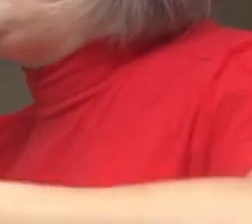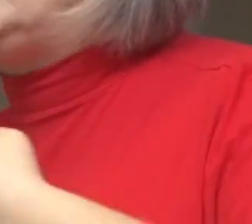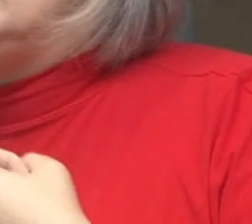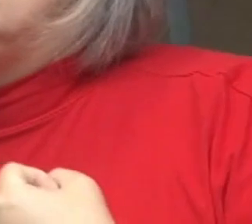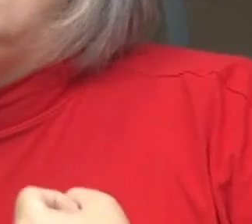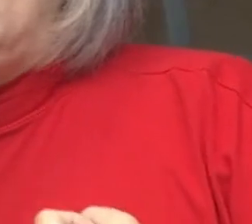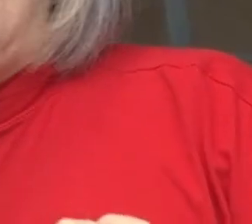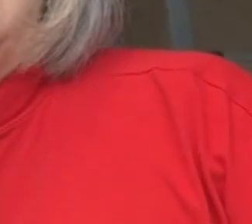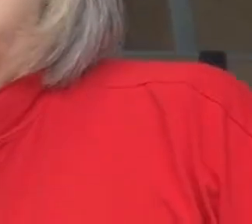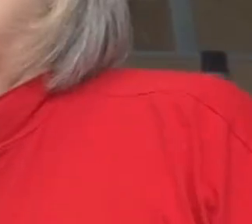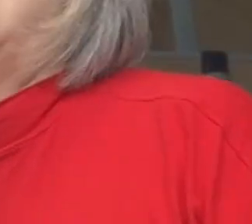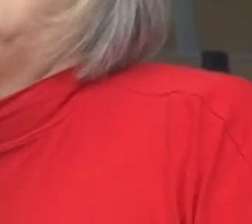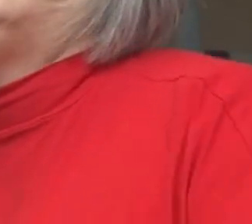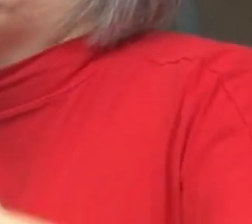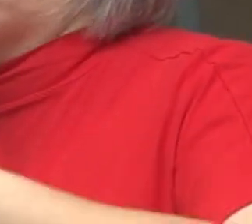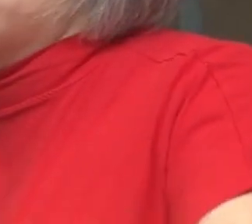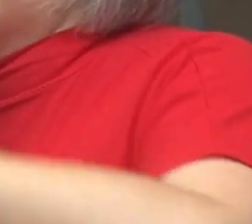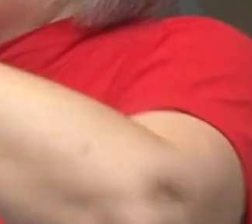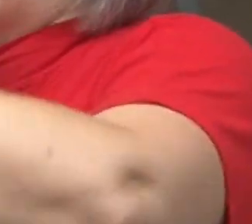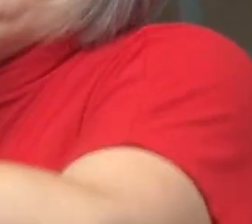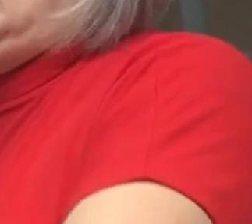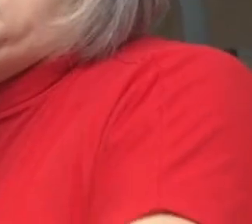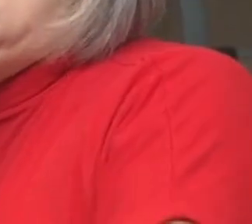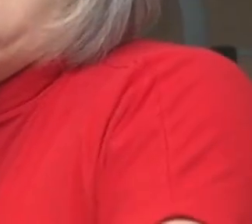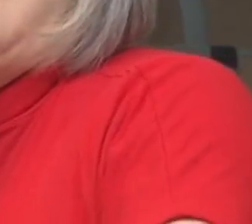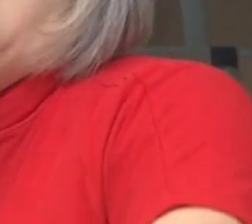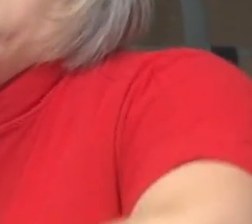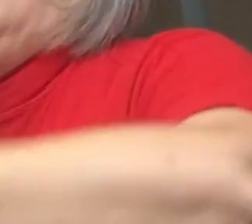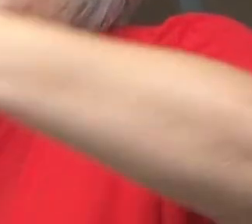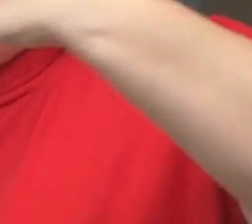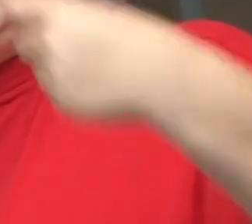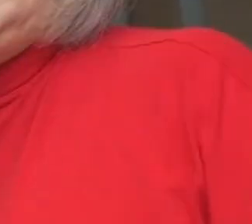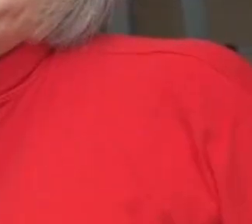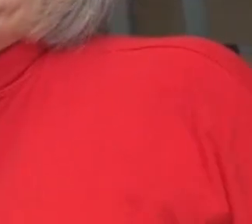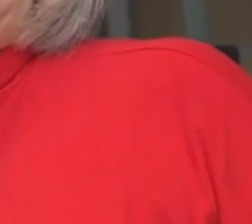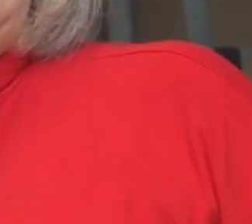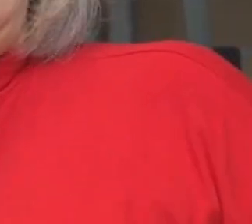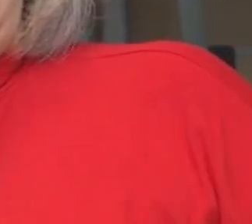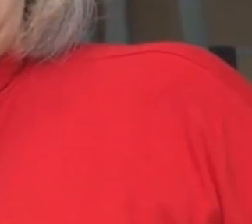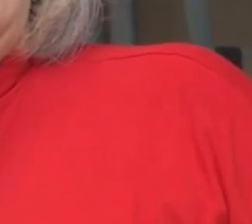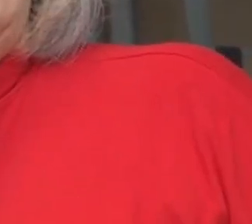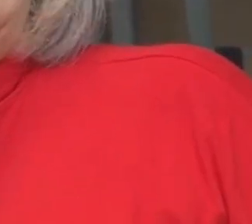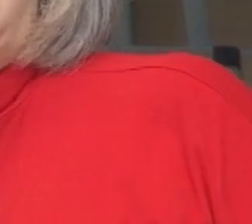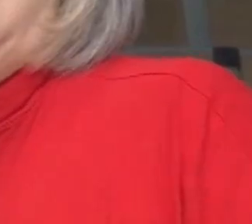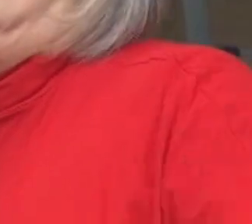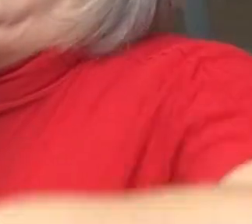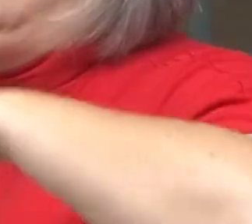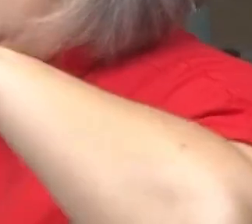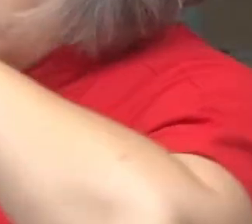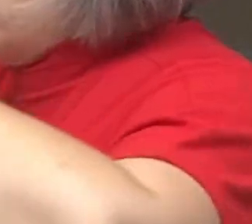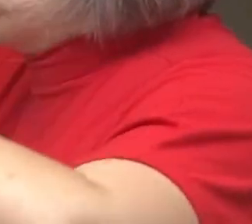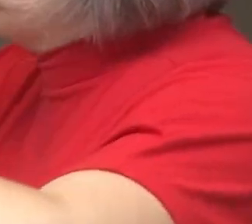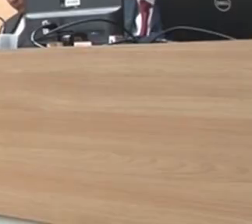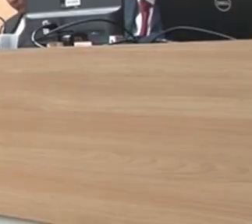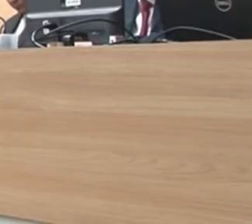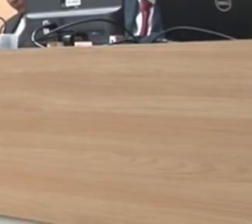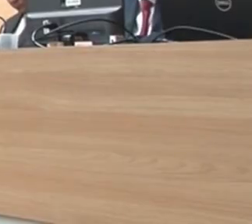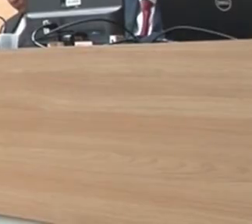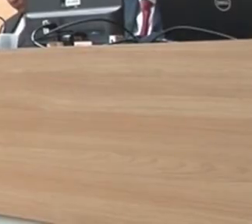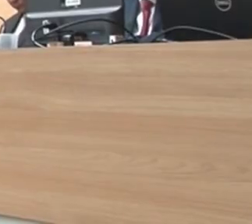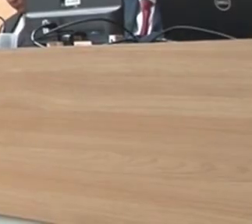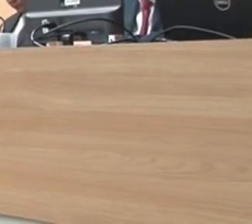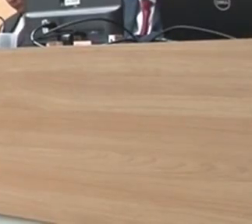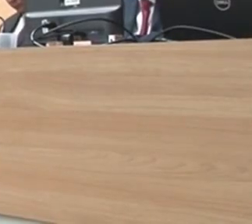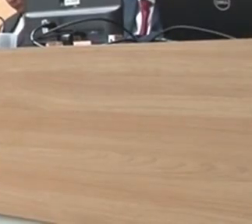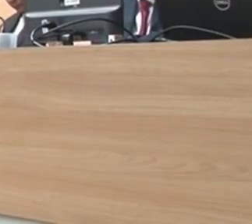deles solicita ao governo federal a revisão de parâmetros para a concessão do benefício de prestação continuada, o BPC. Liana